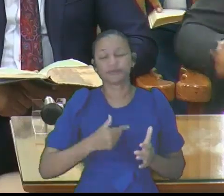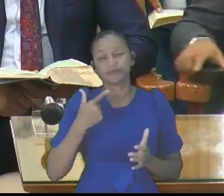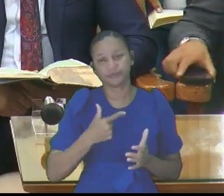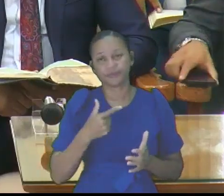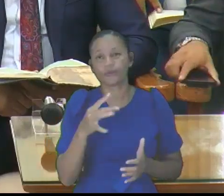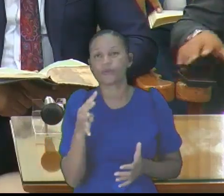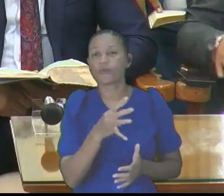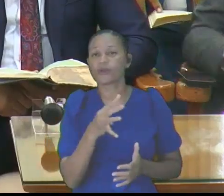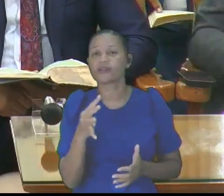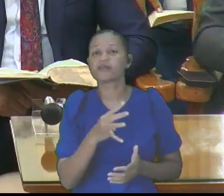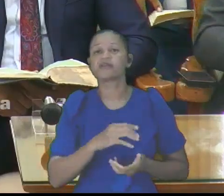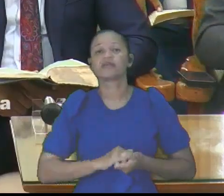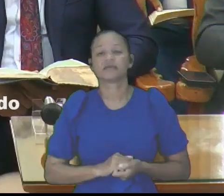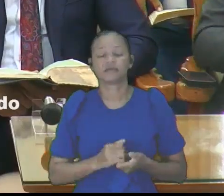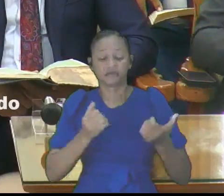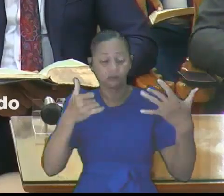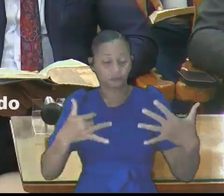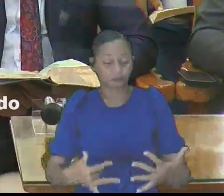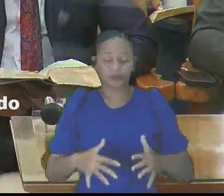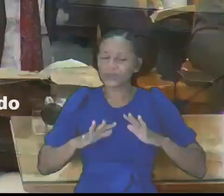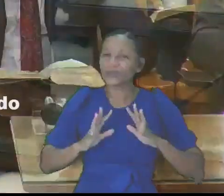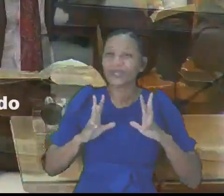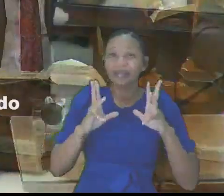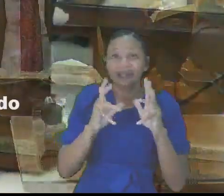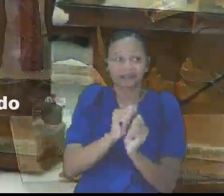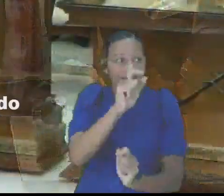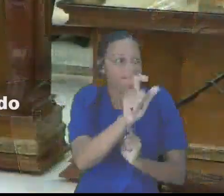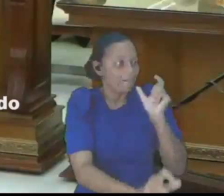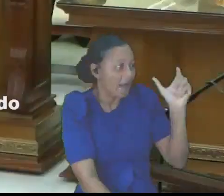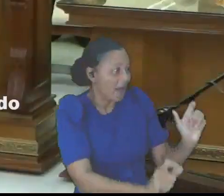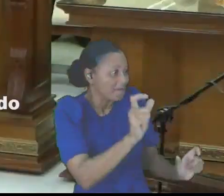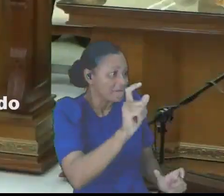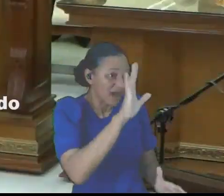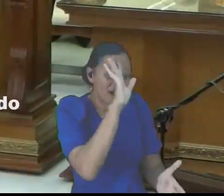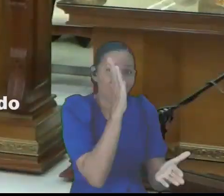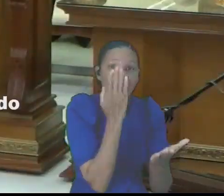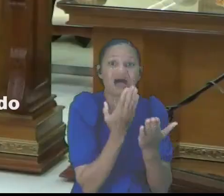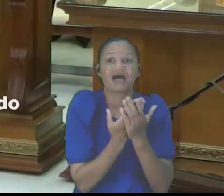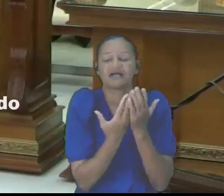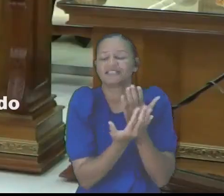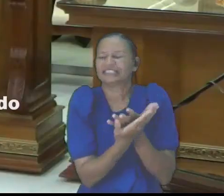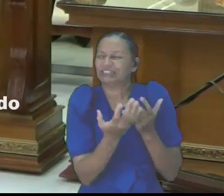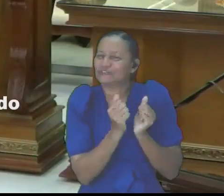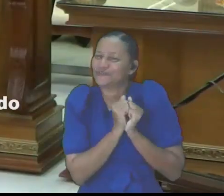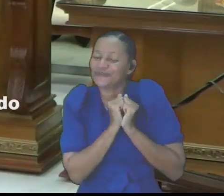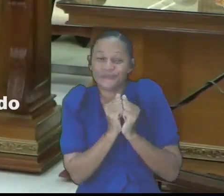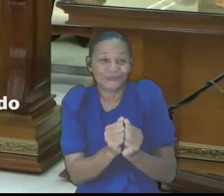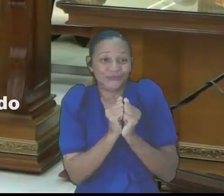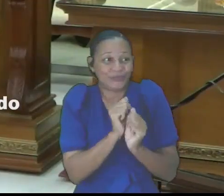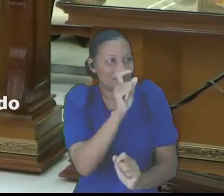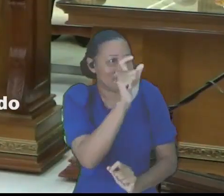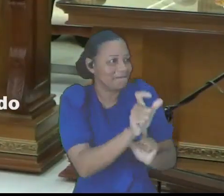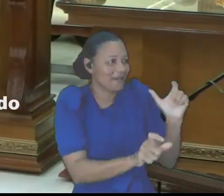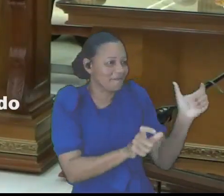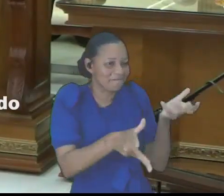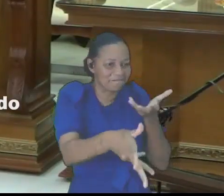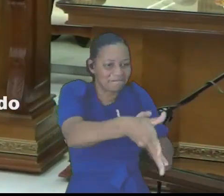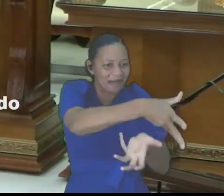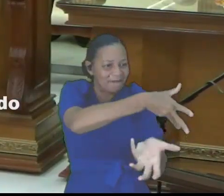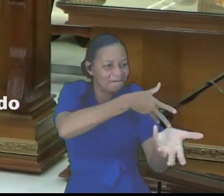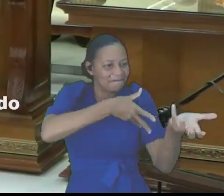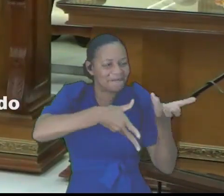essa realidade. Todos os que criam estavam juntos e